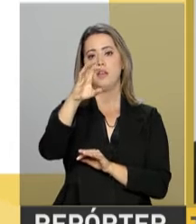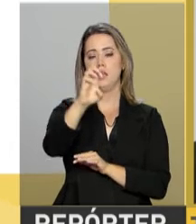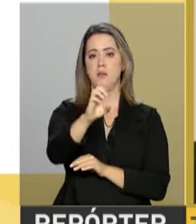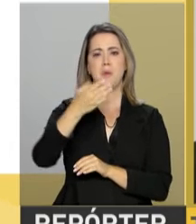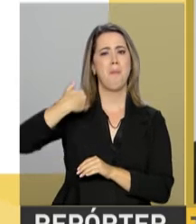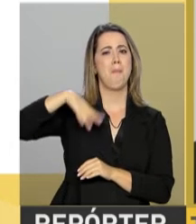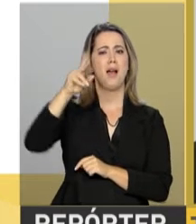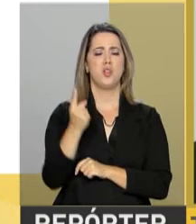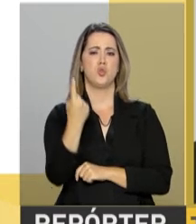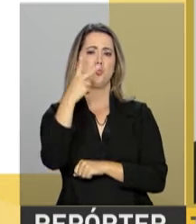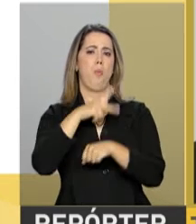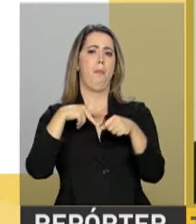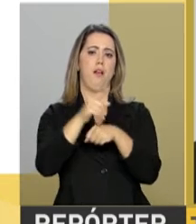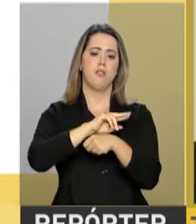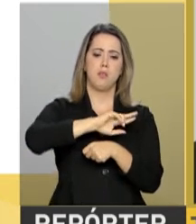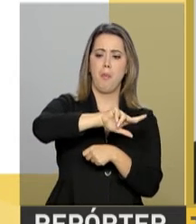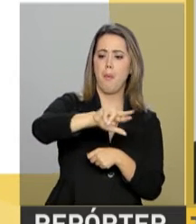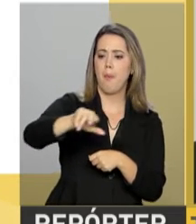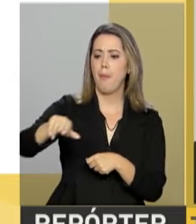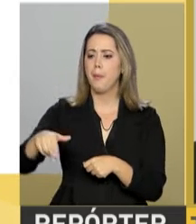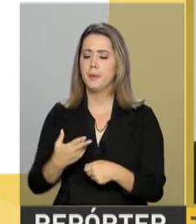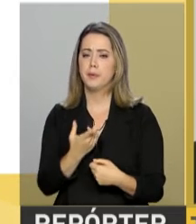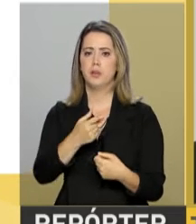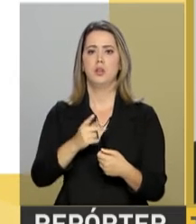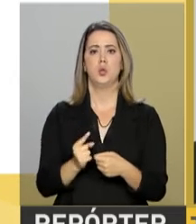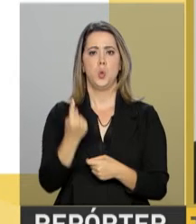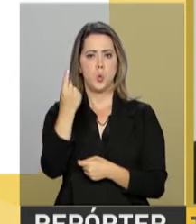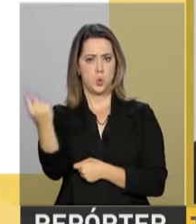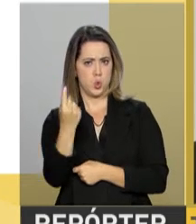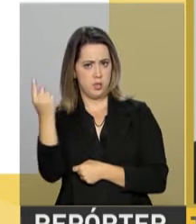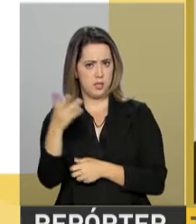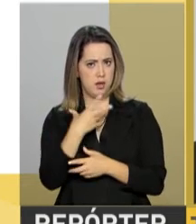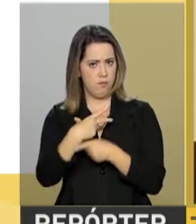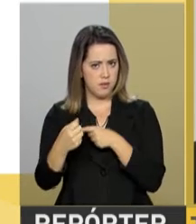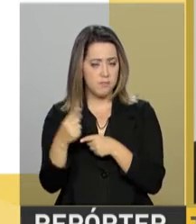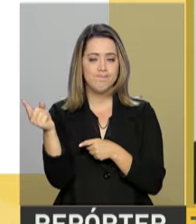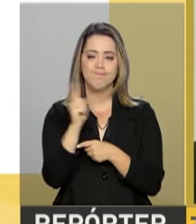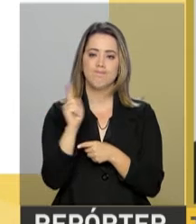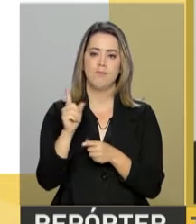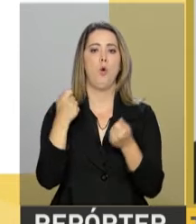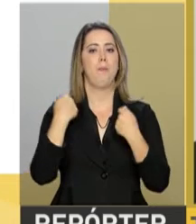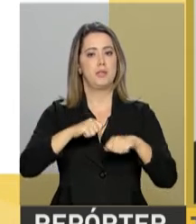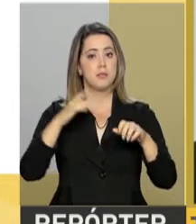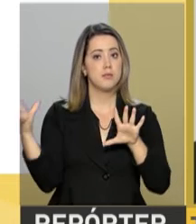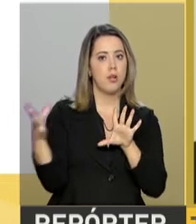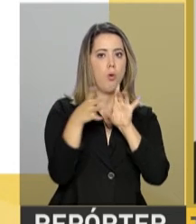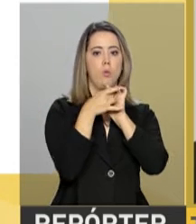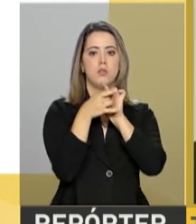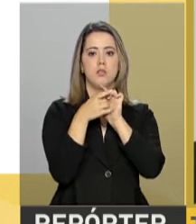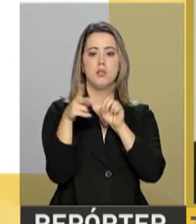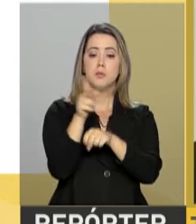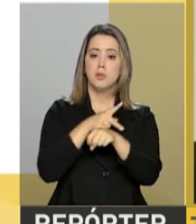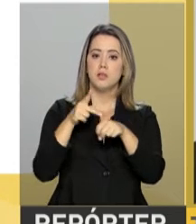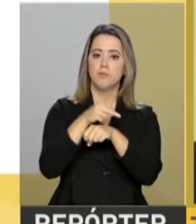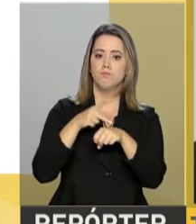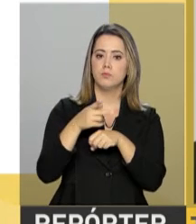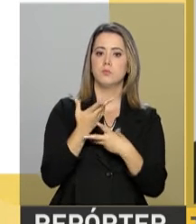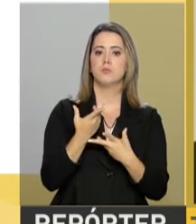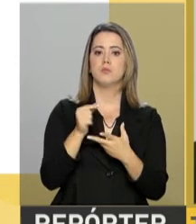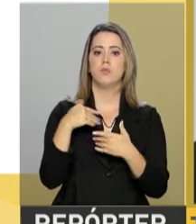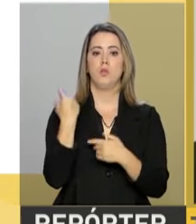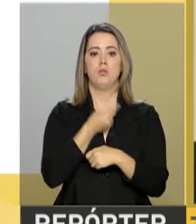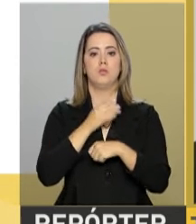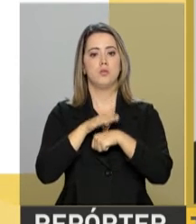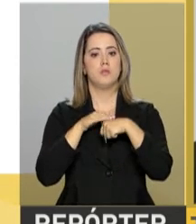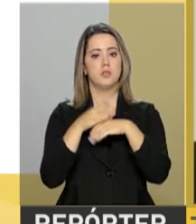grupo de países 22 83 pode vencer essa luta é preciso integração regional com o fogo está se expandindo então conversamos